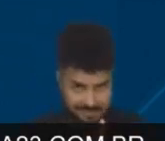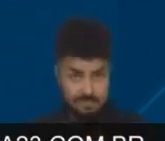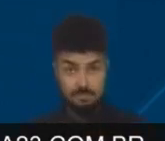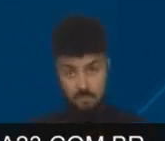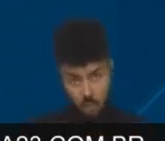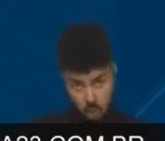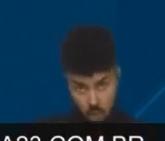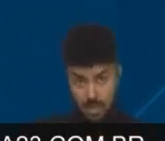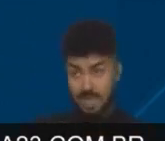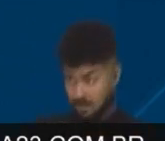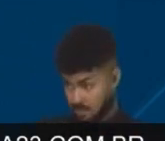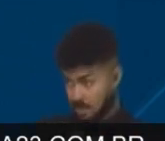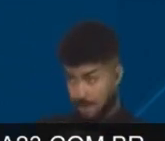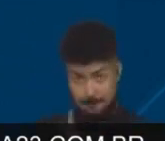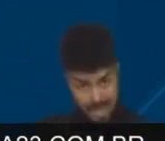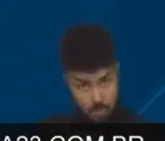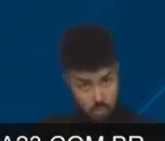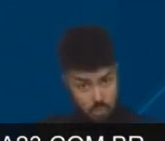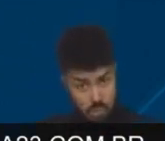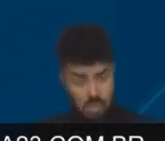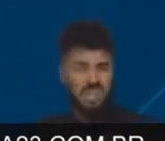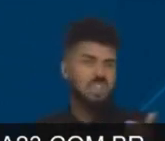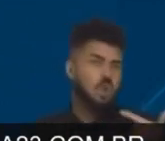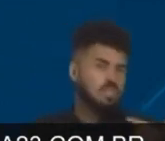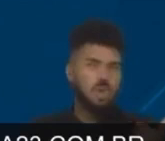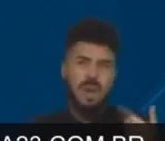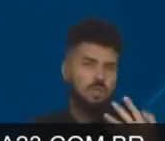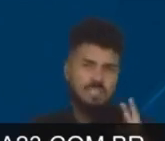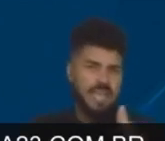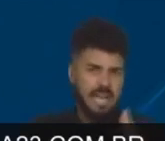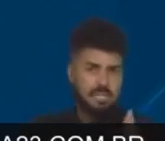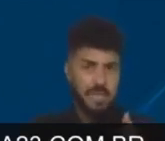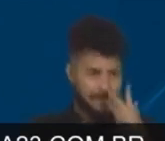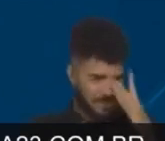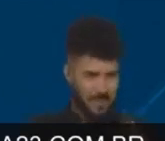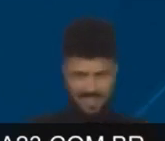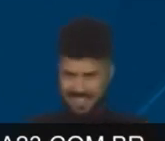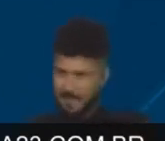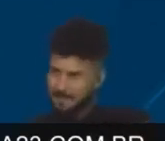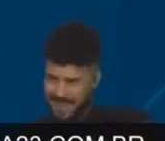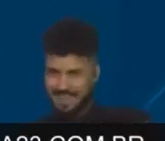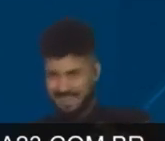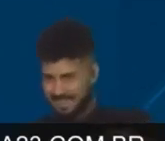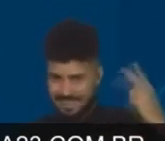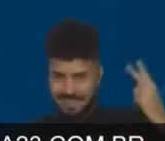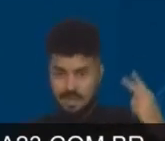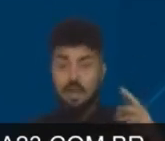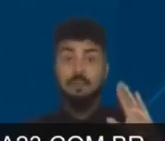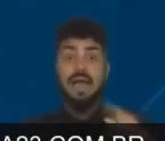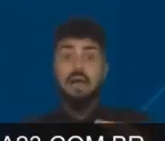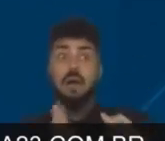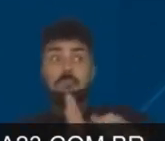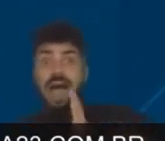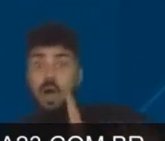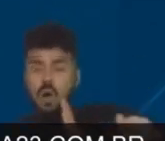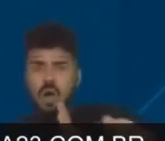Hoje, a corrida pode chegar até de R$ 12,00 a R$ 14,00 para o passageiro. E devido ao desconto, a